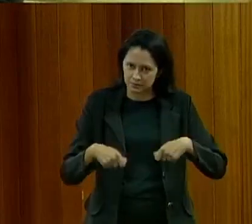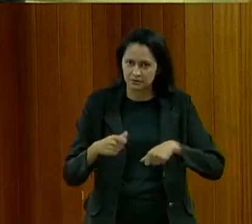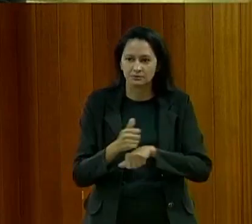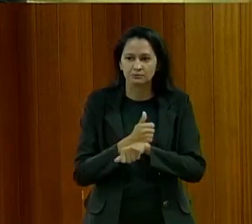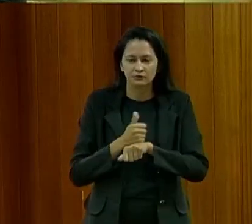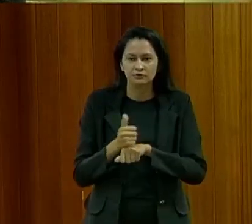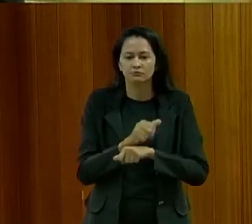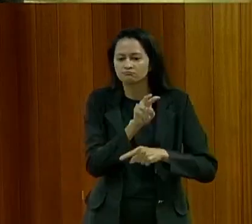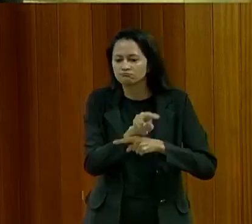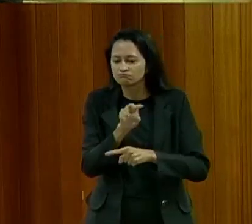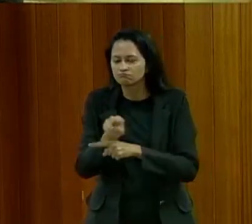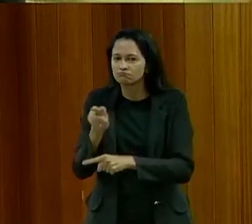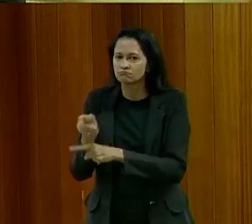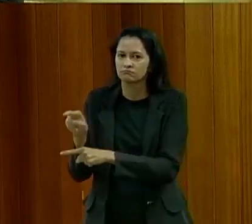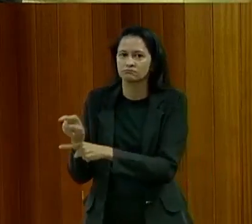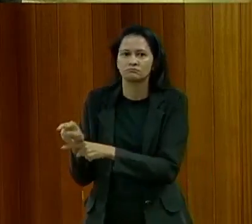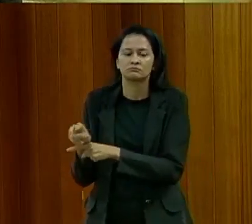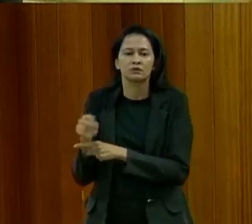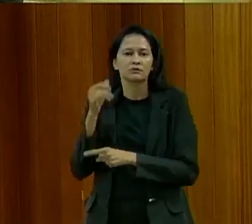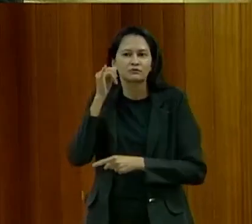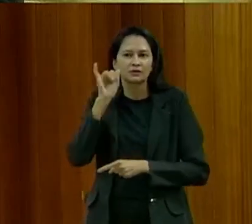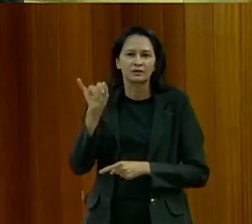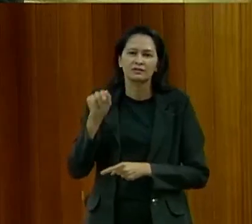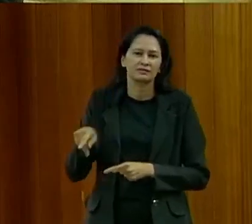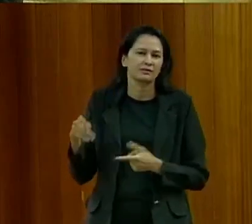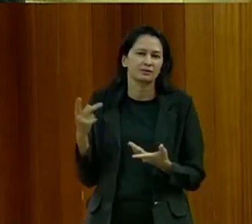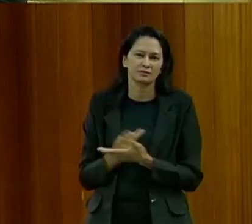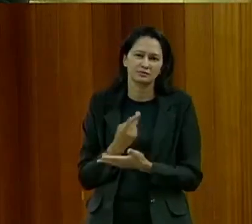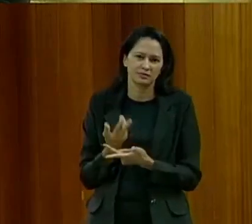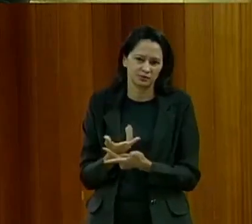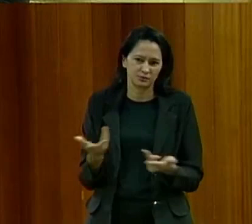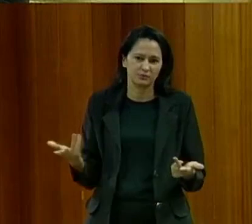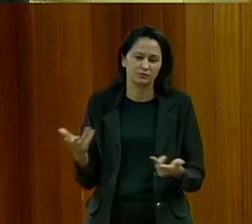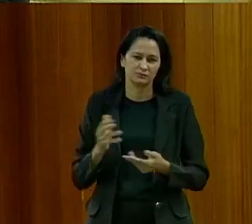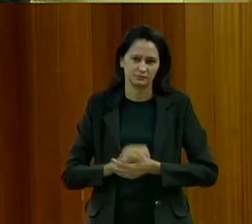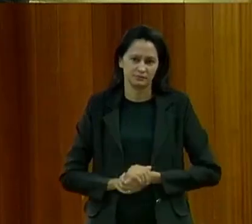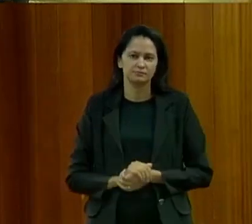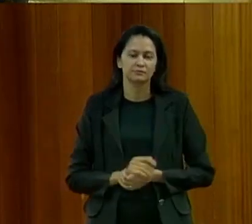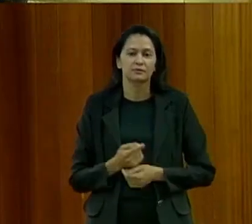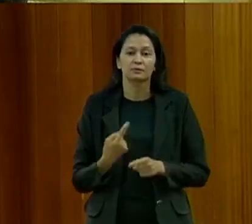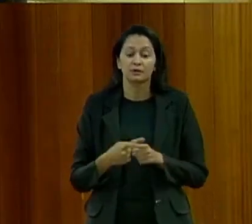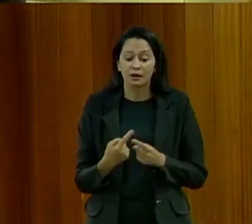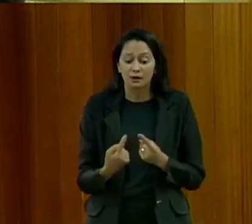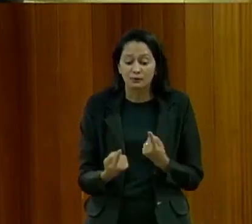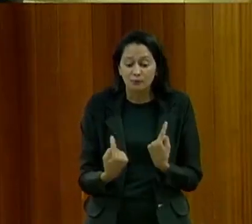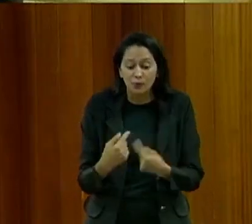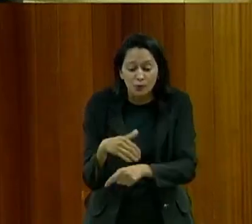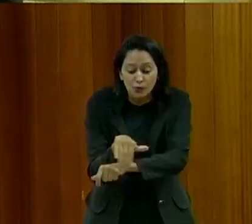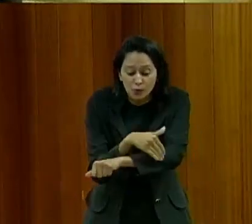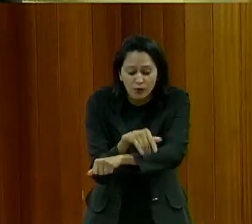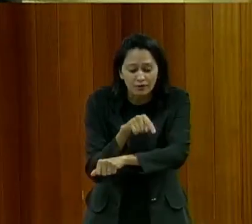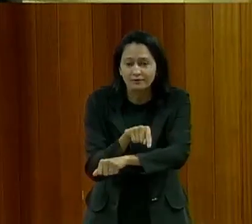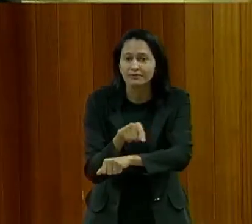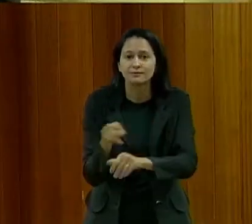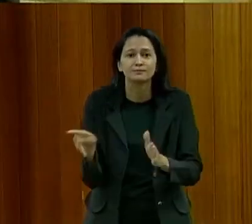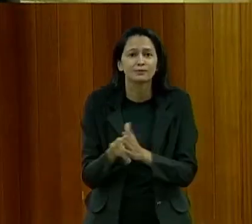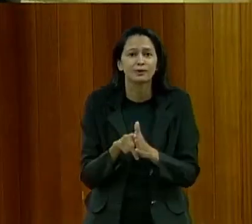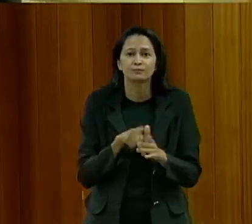sem passar por esse constrangimento, porque a via pública já diz, né, é do povo. Muito obrigada.